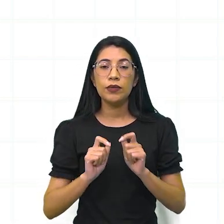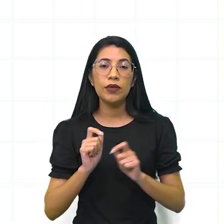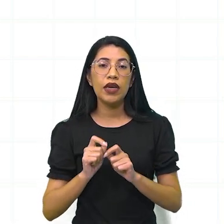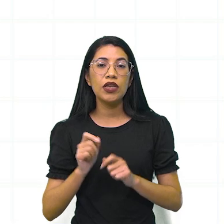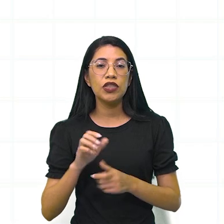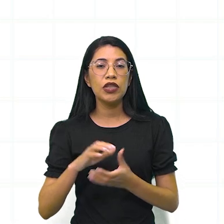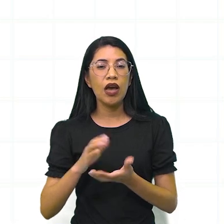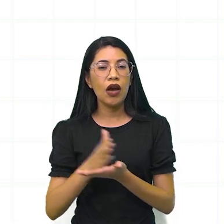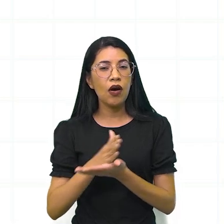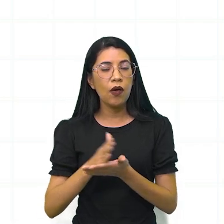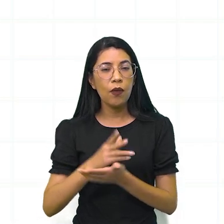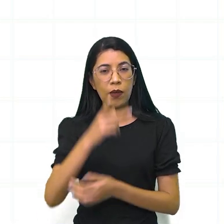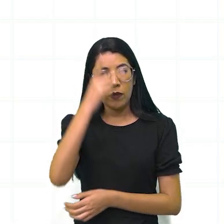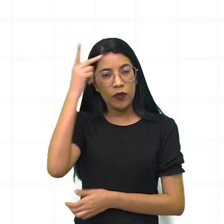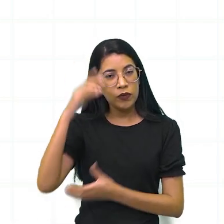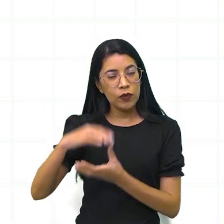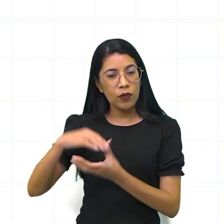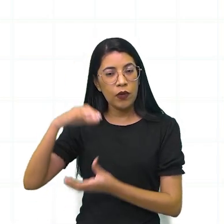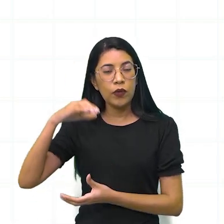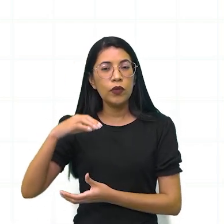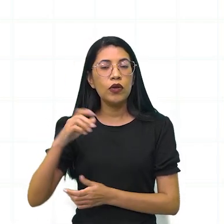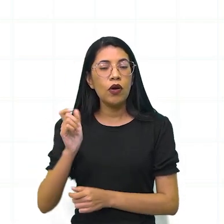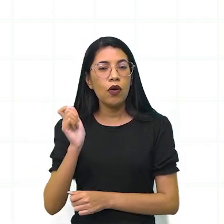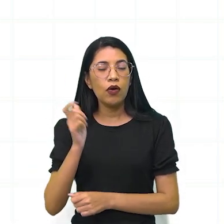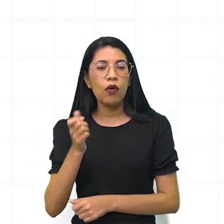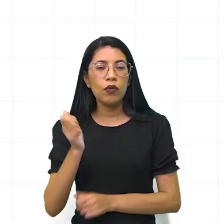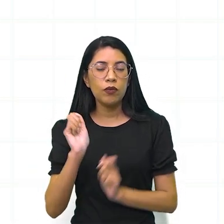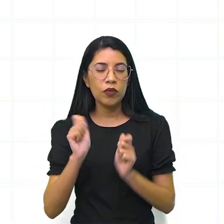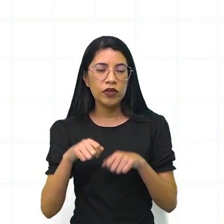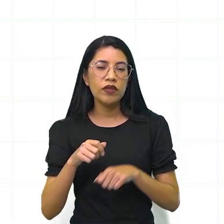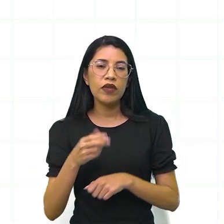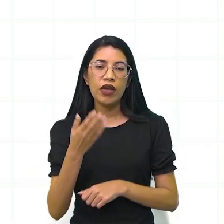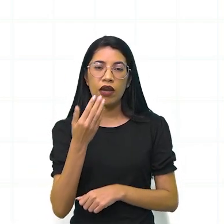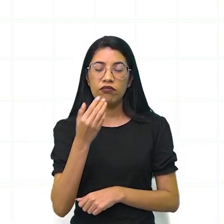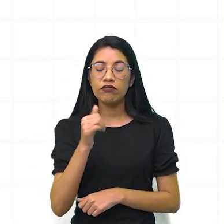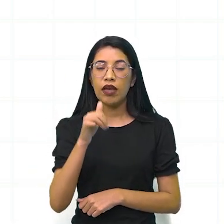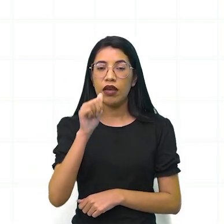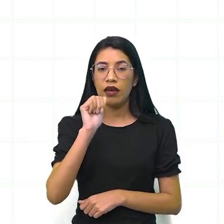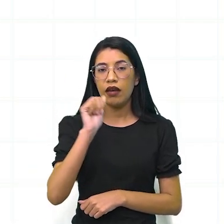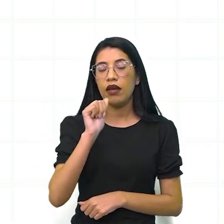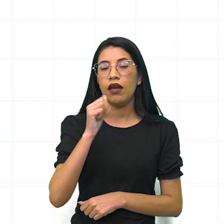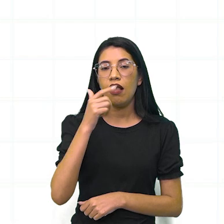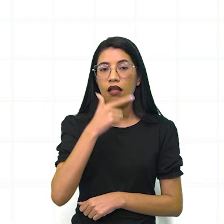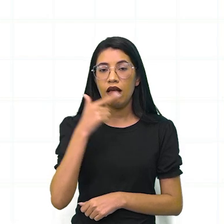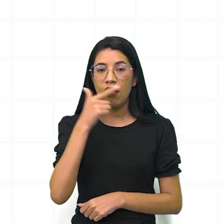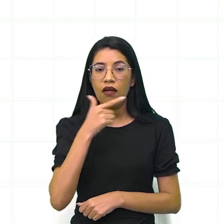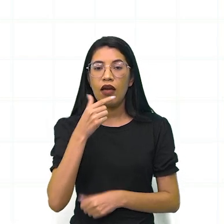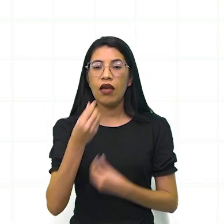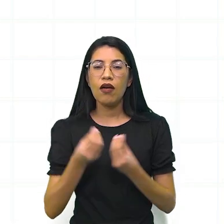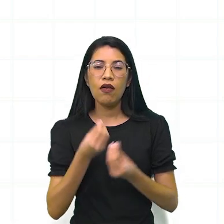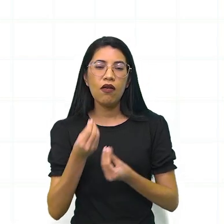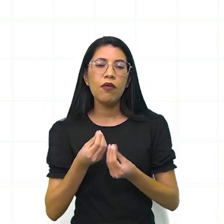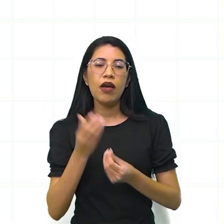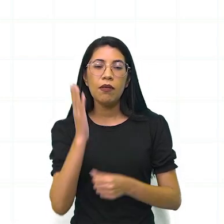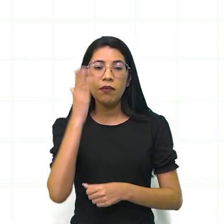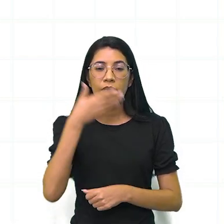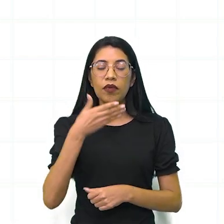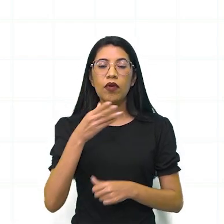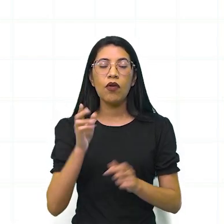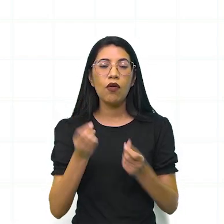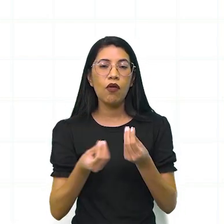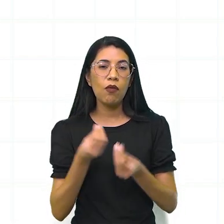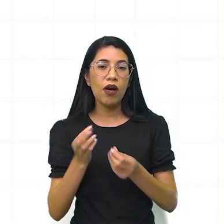a lactose é um exemplo fascinante de como a evolução humana se relaciona